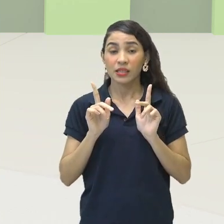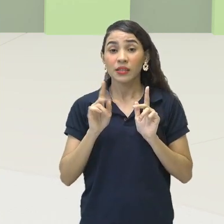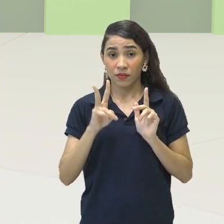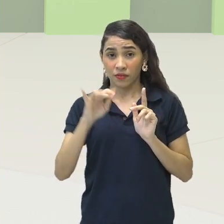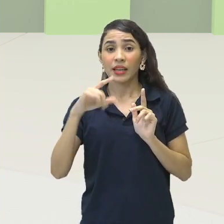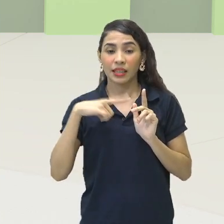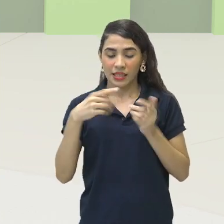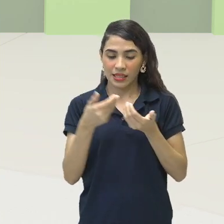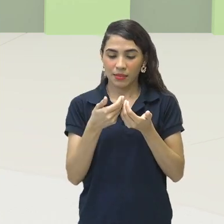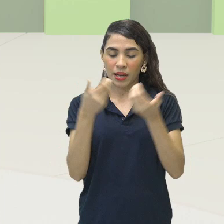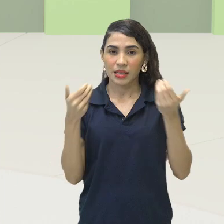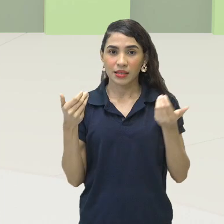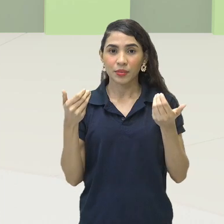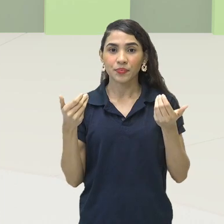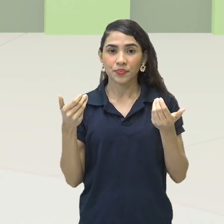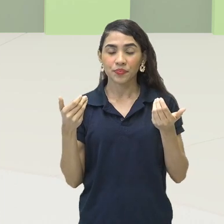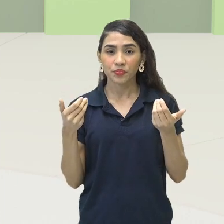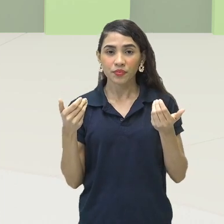essa separação.